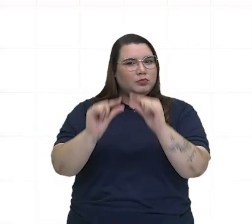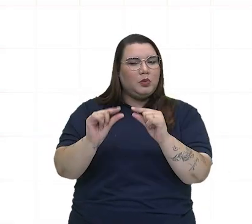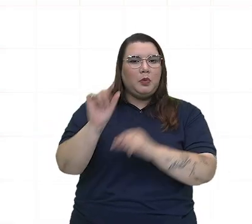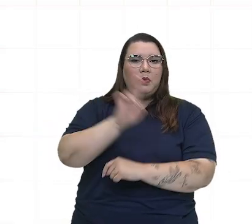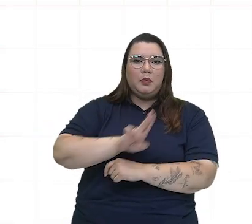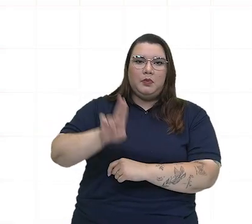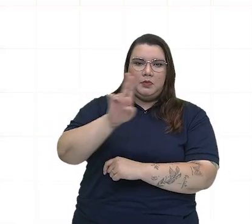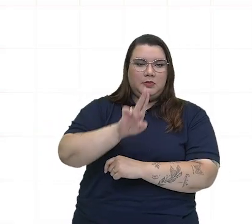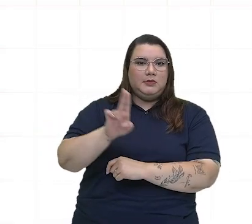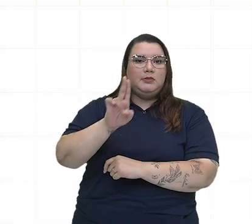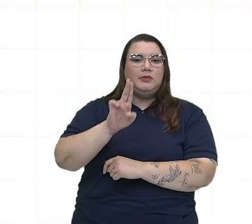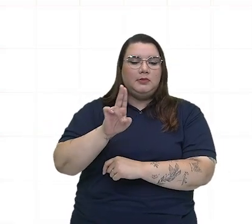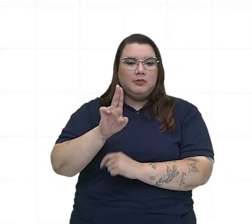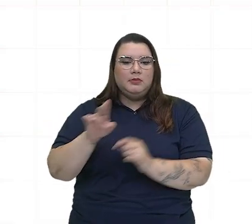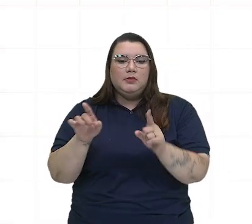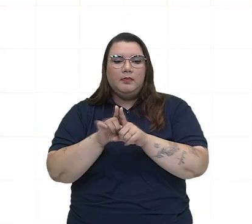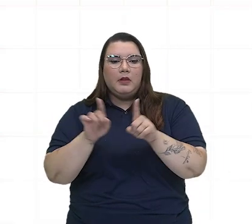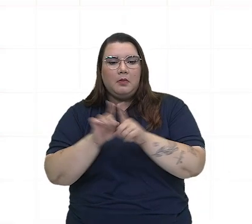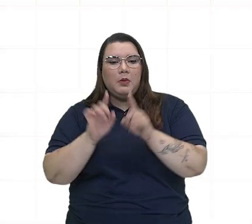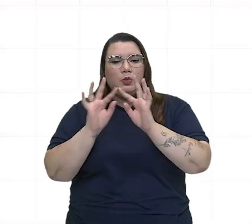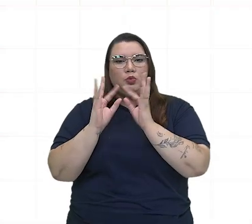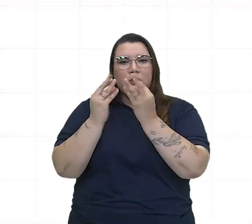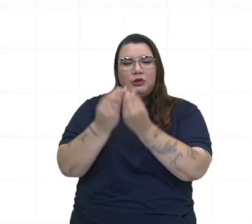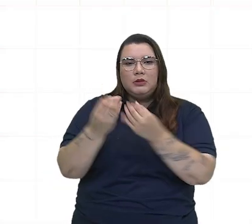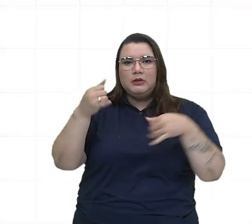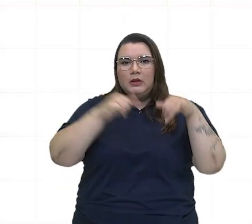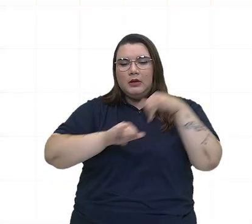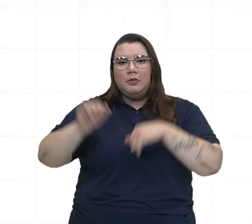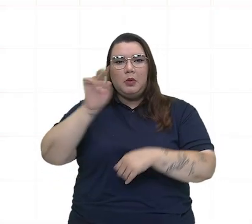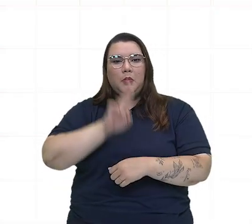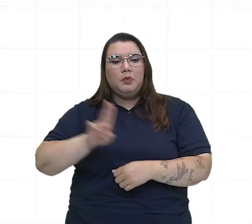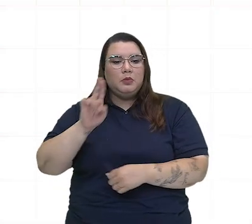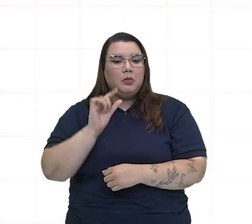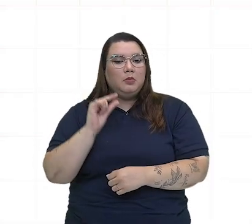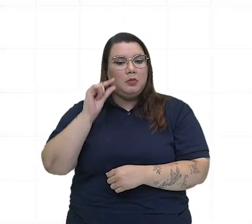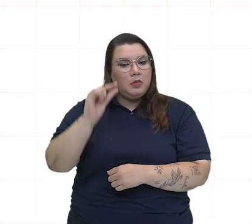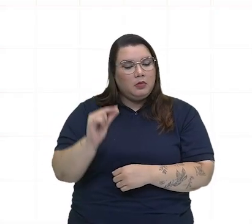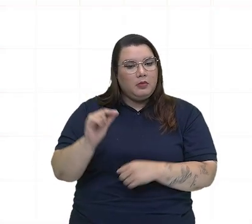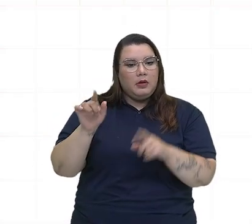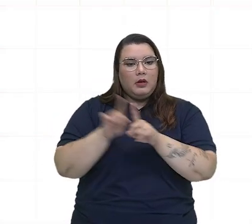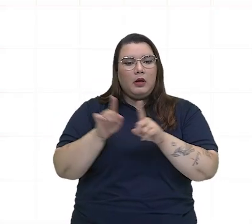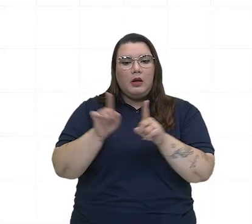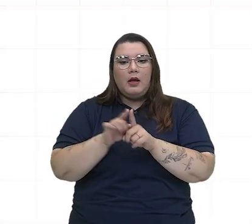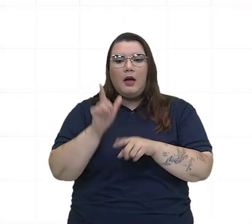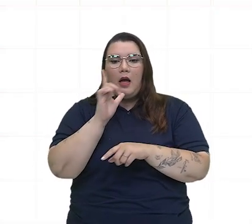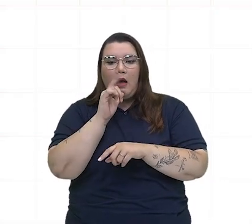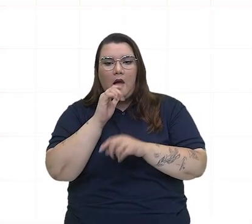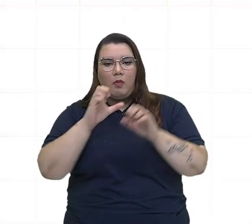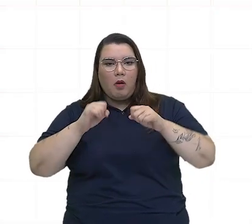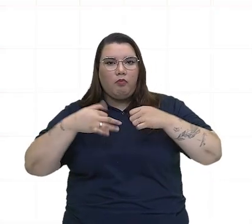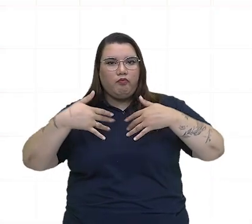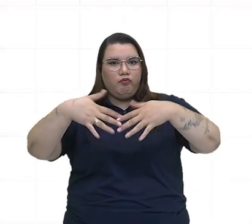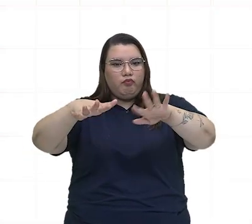de pesticidas, e a irrigação ela acontece ali de forma